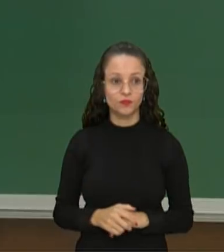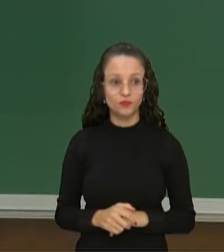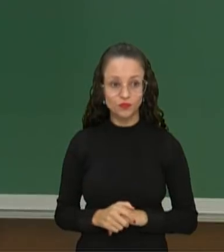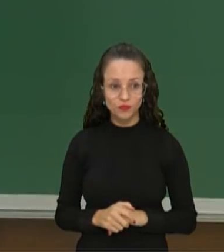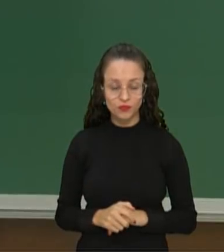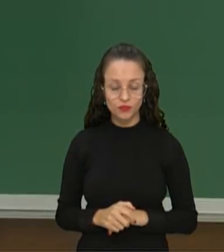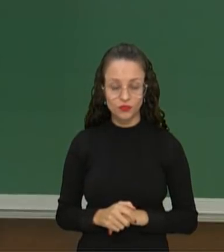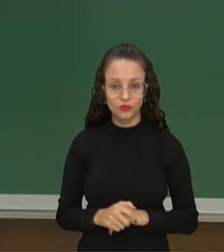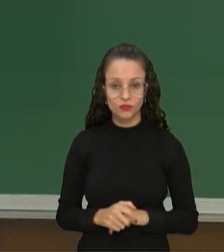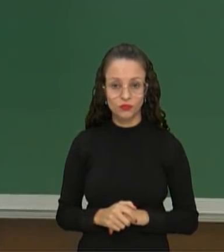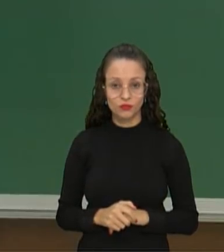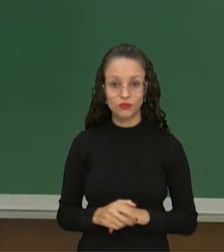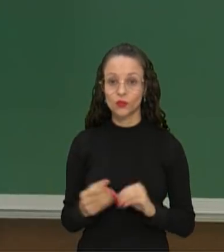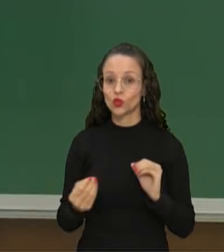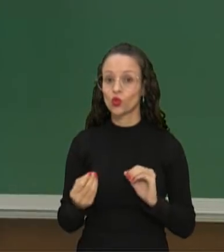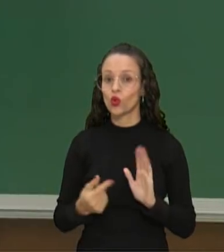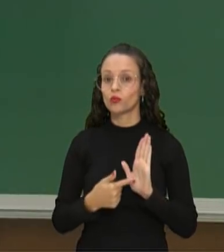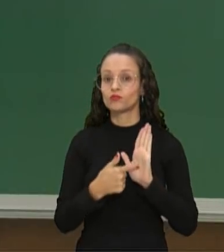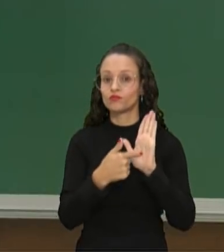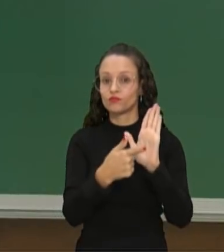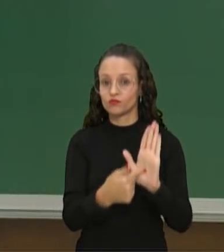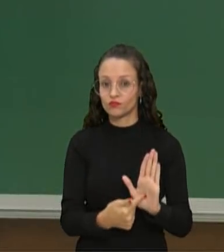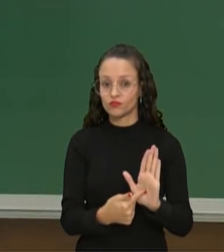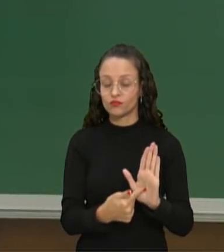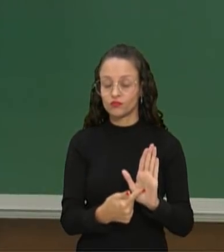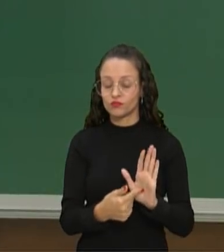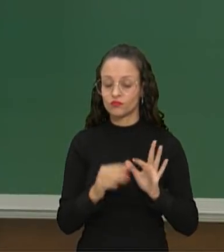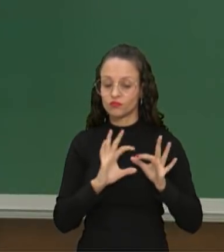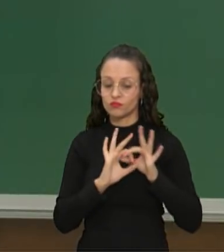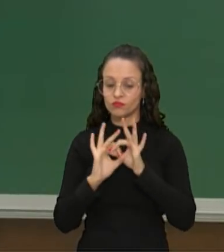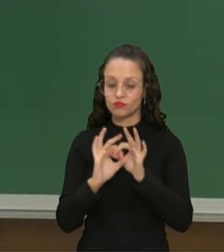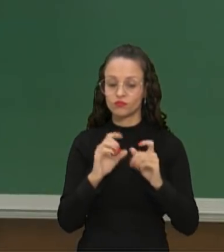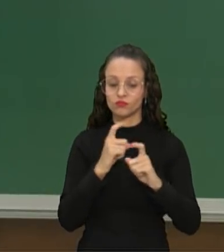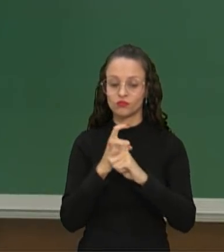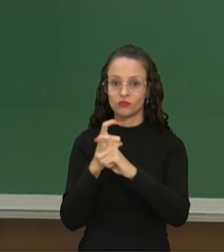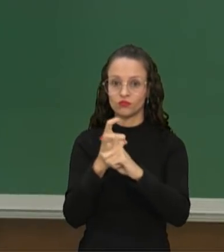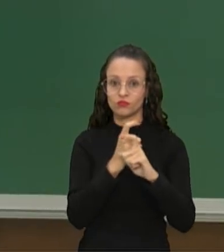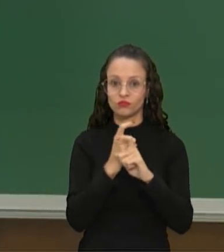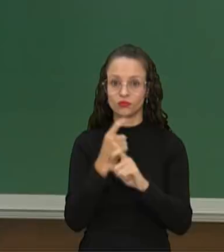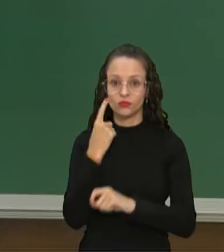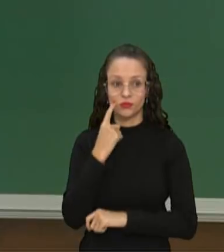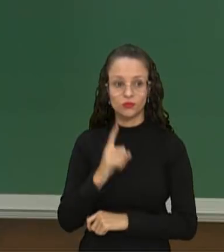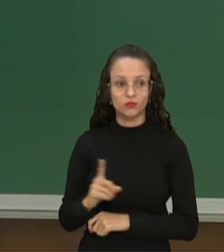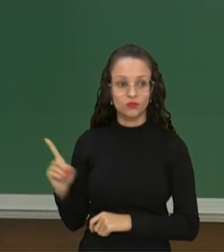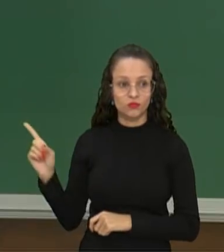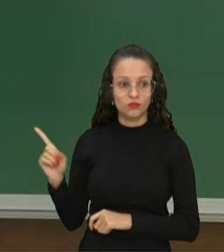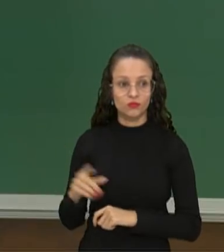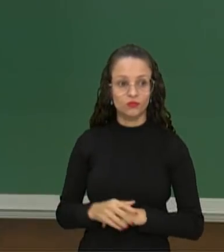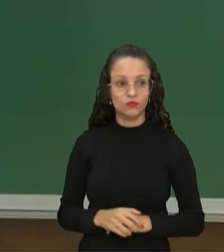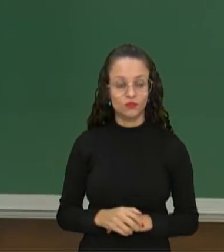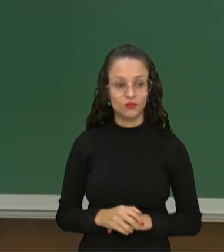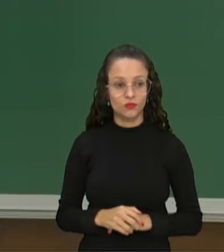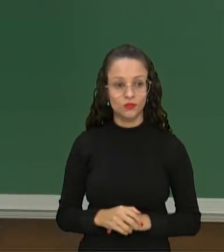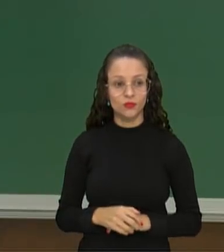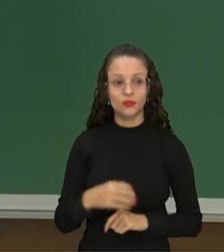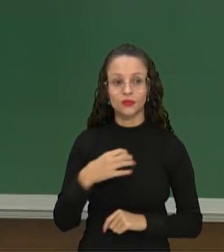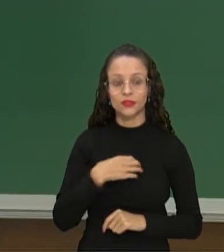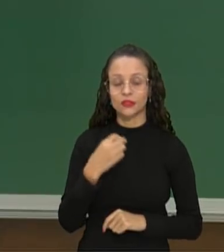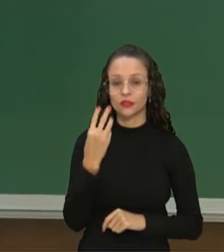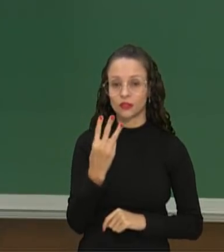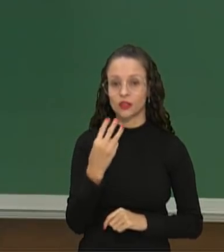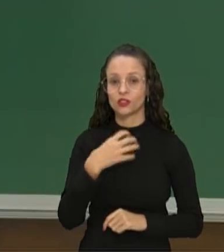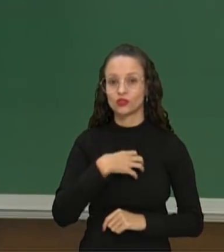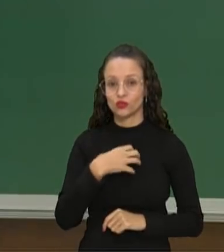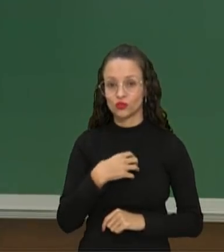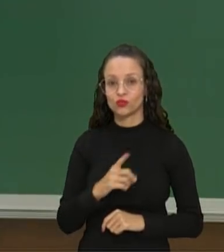gente pode representar os genes que estão em linkage, que estão ligados, dessas formas que estão aqui, ó, tá? Então, essas três formas que estão aparecendo aí